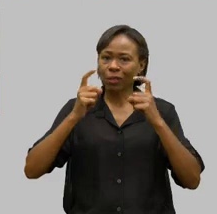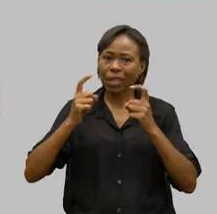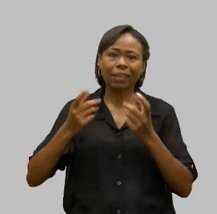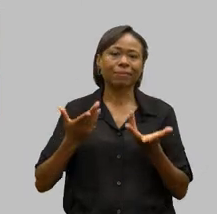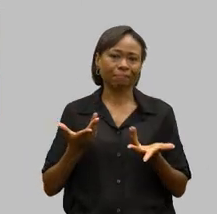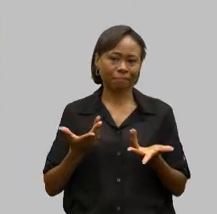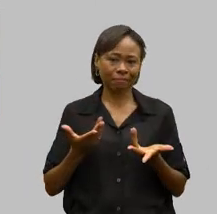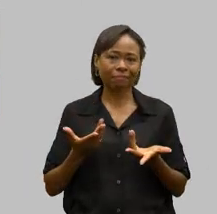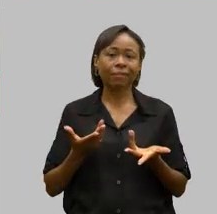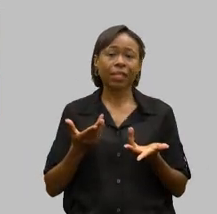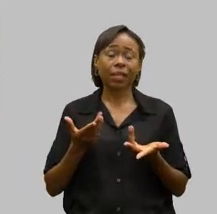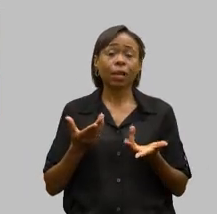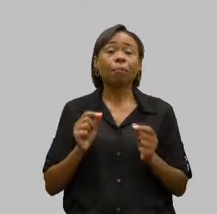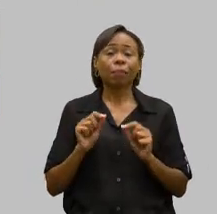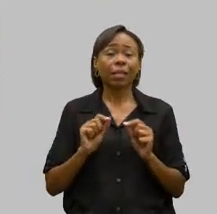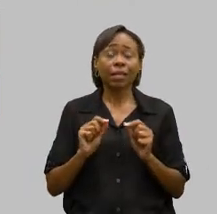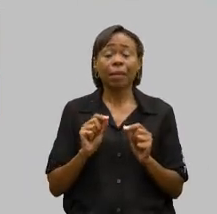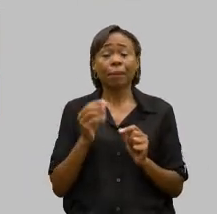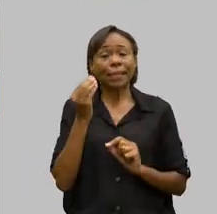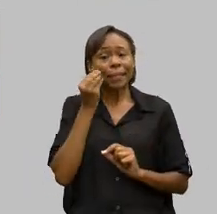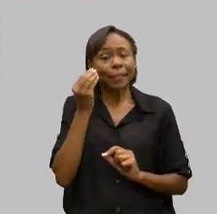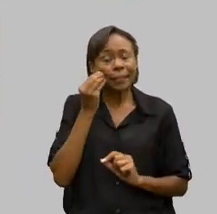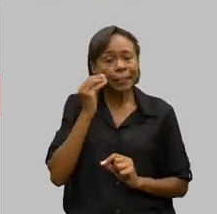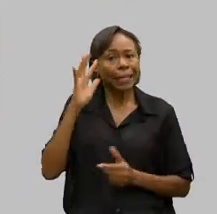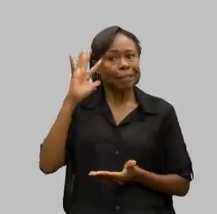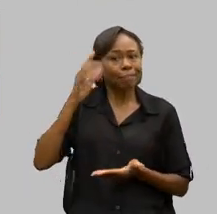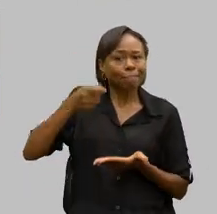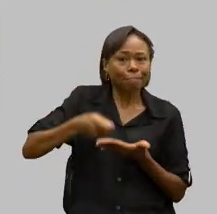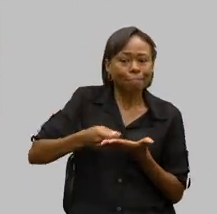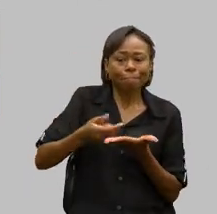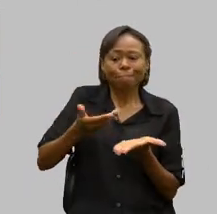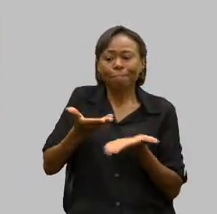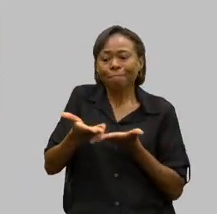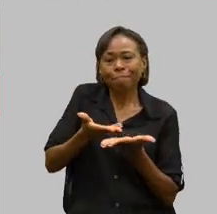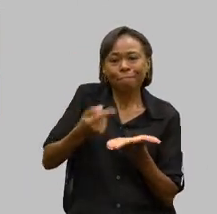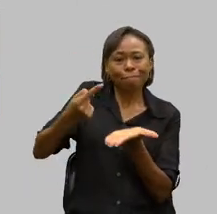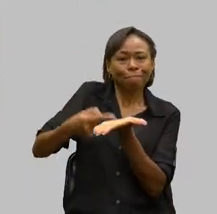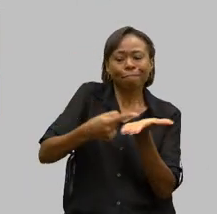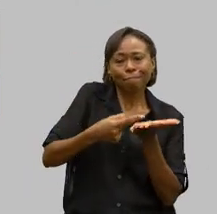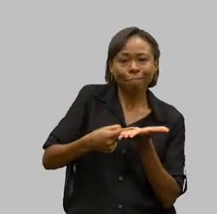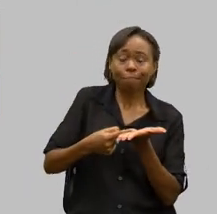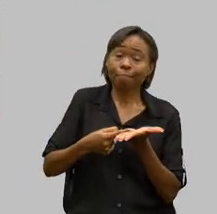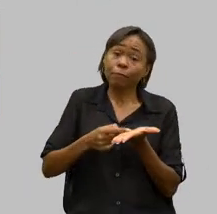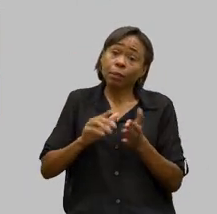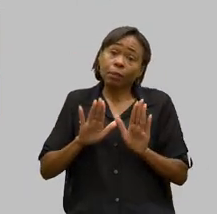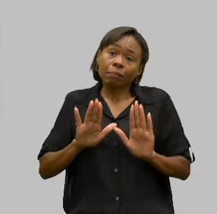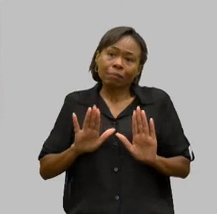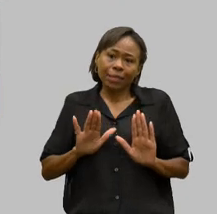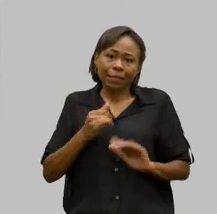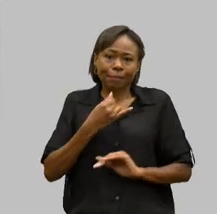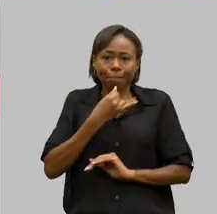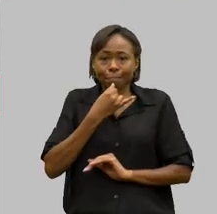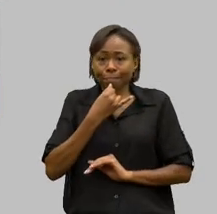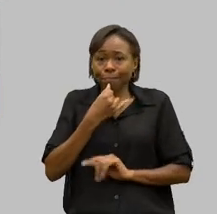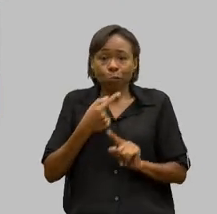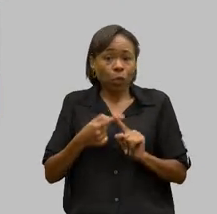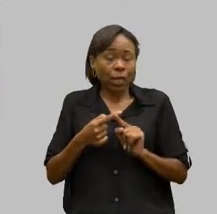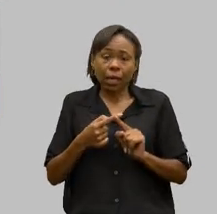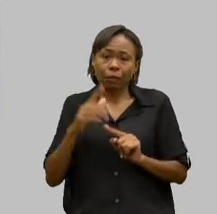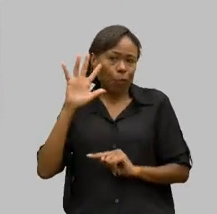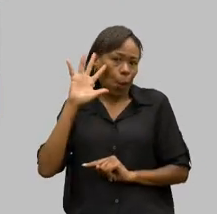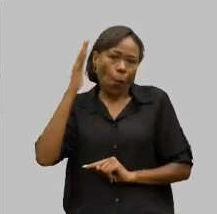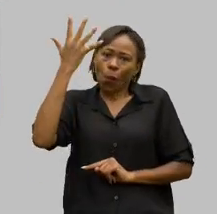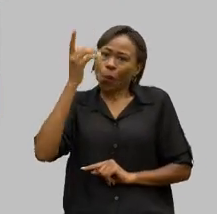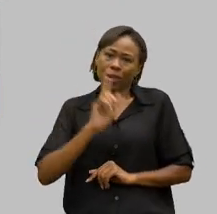possibilidade de negociação. Mas, a gente fica triste quando a gente não consegue avançar e as